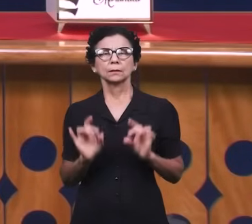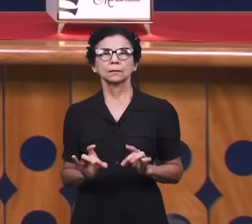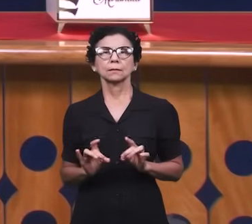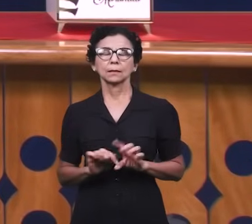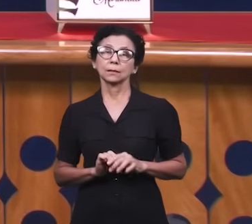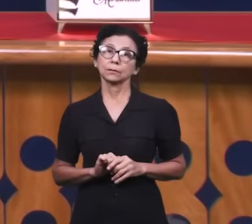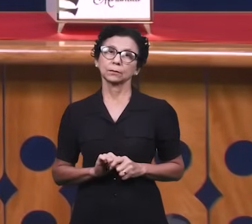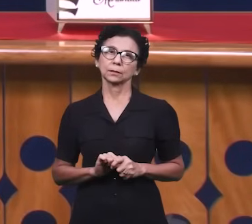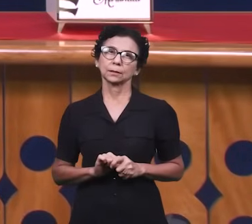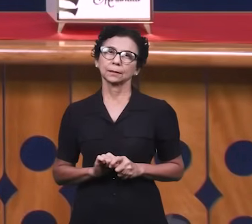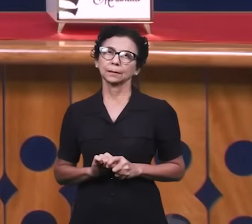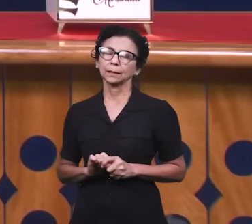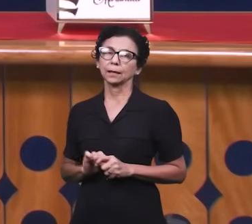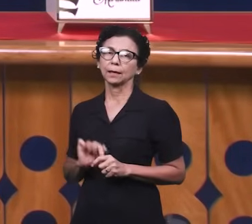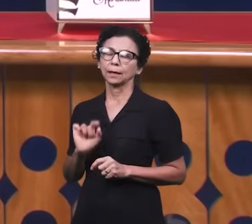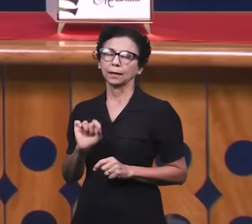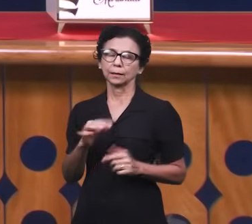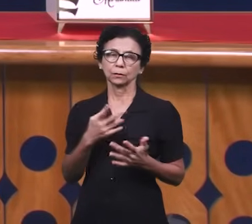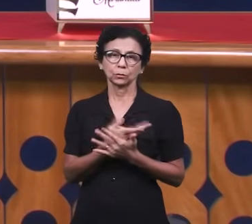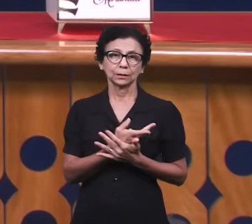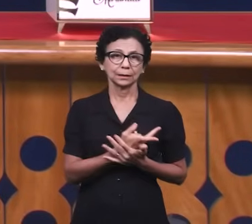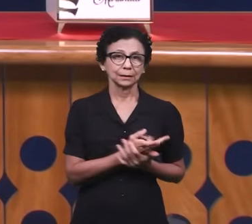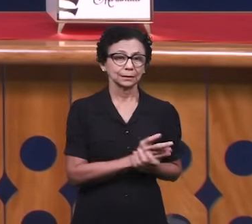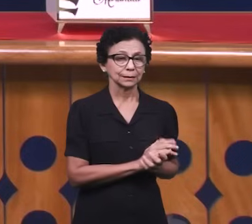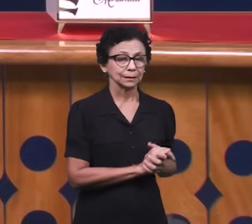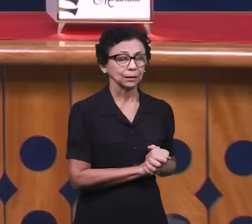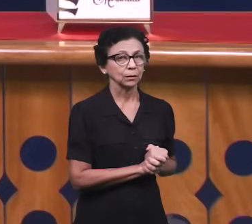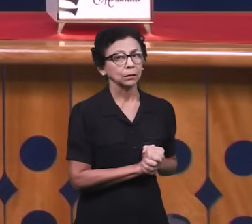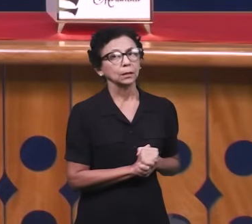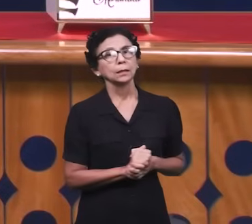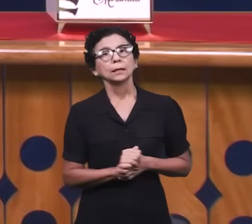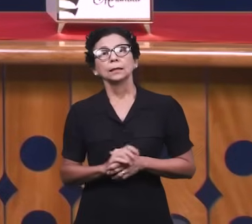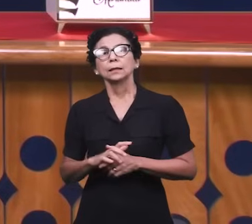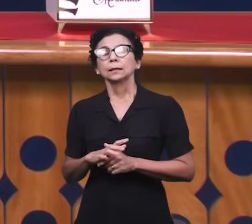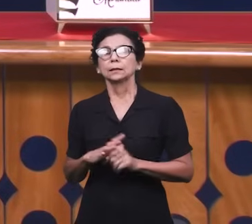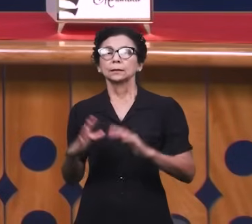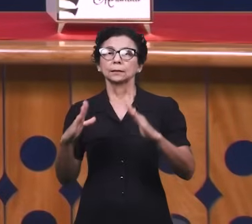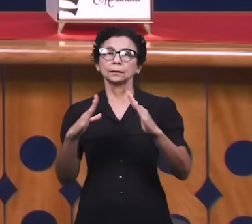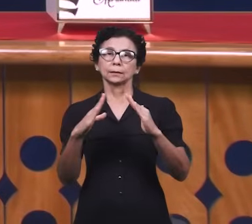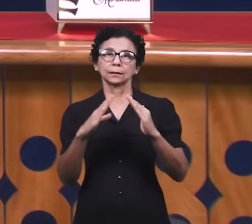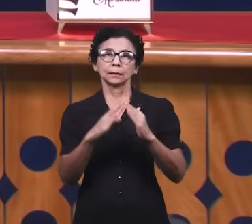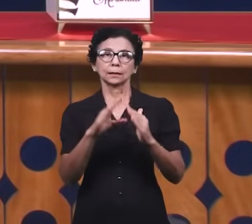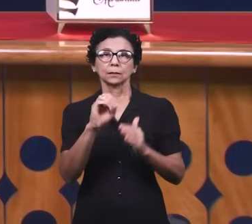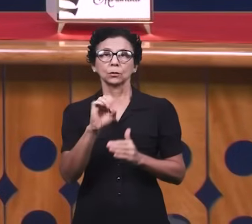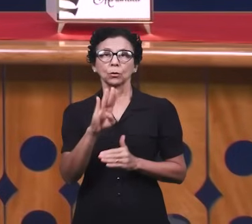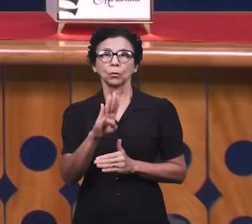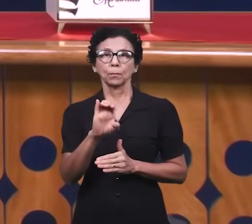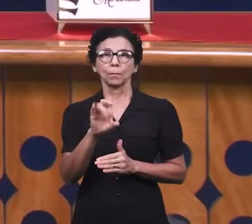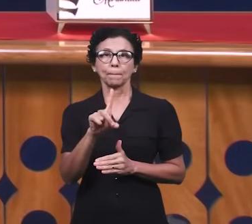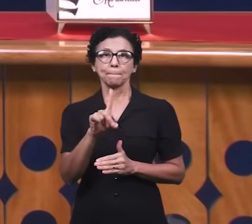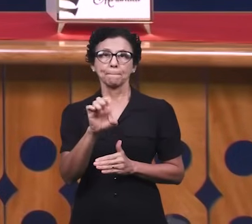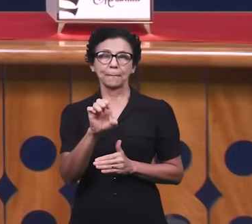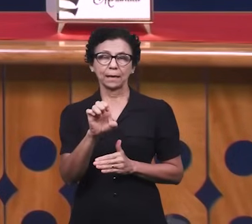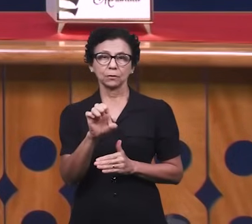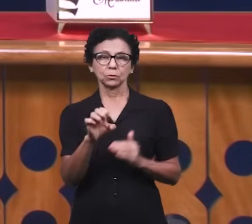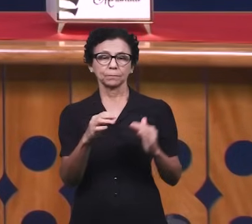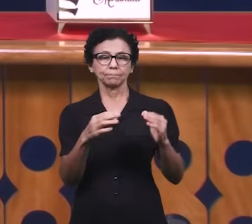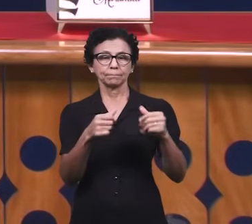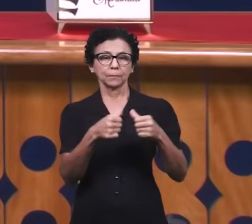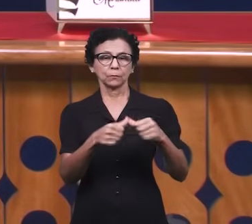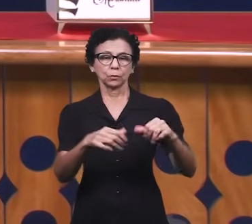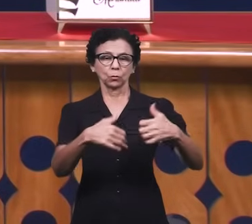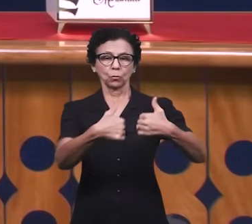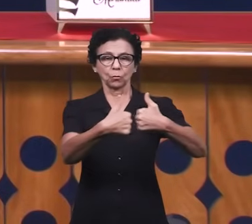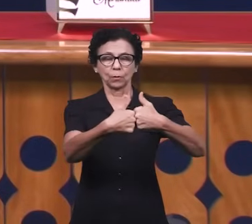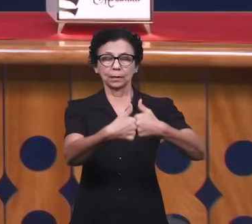que a arca repousou na casa de Obed-Edom, que não era